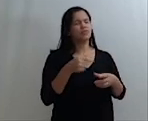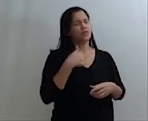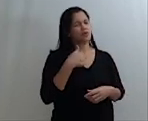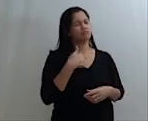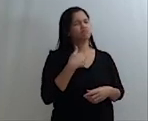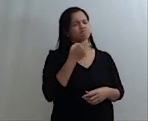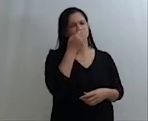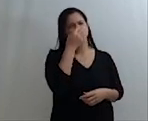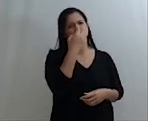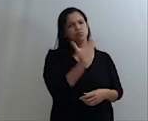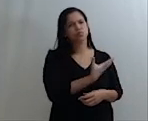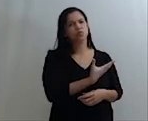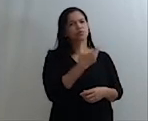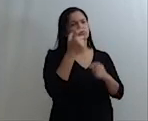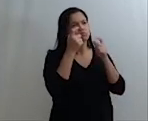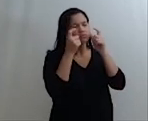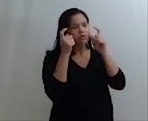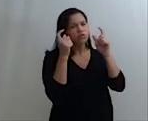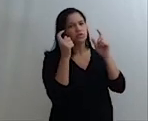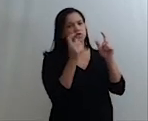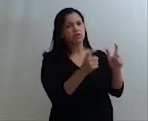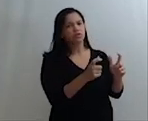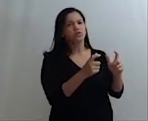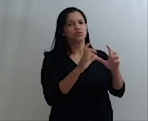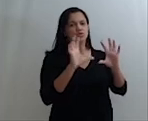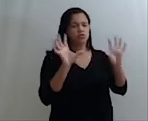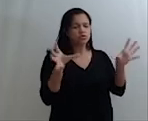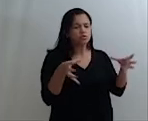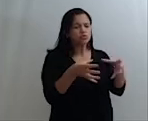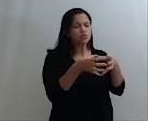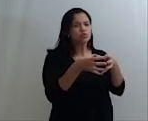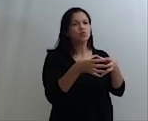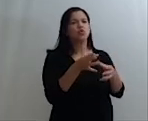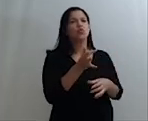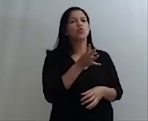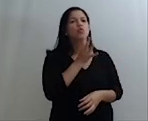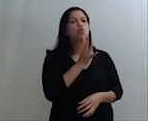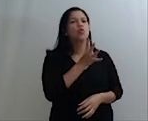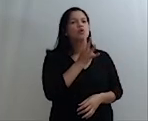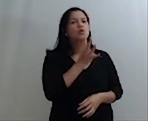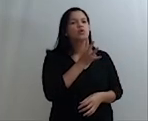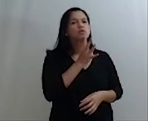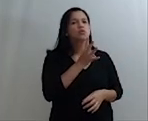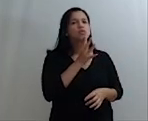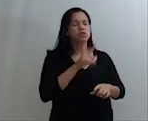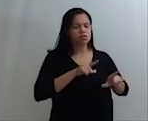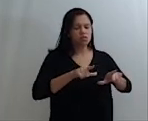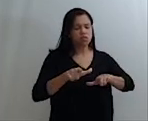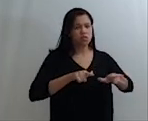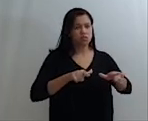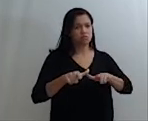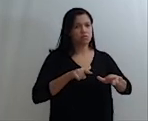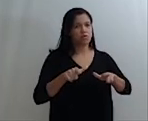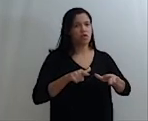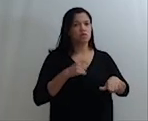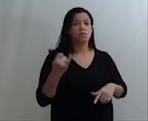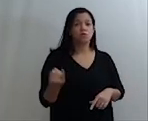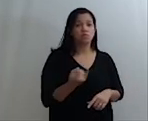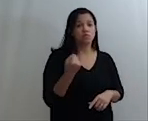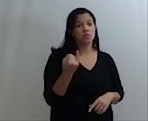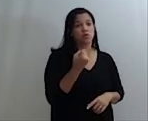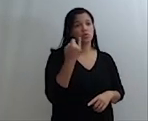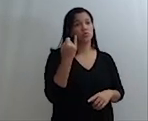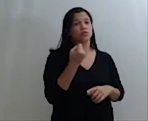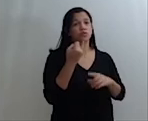Defensoria Pública também tomasse conhecimento desse trabalho tão importante realizado pela